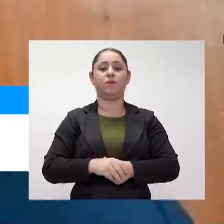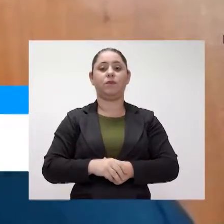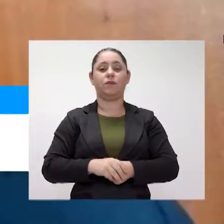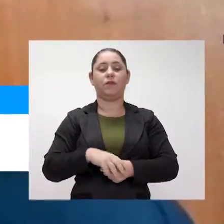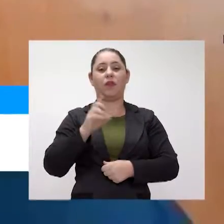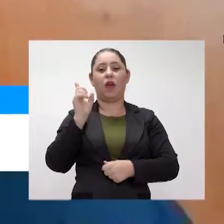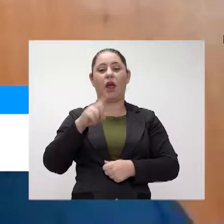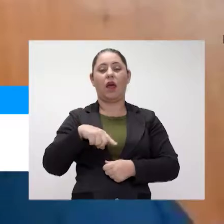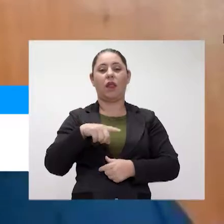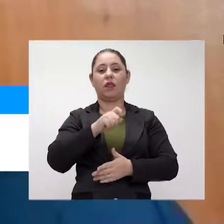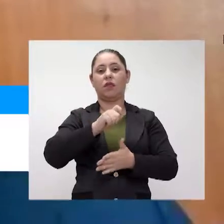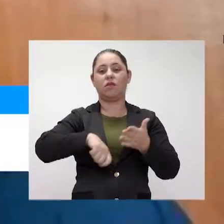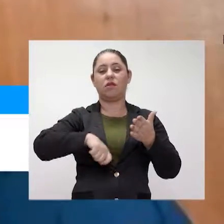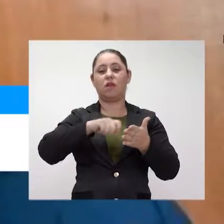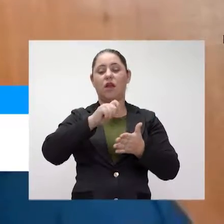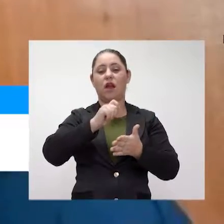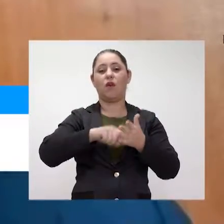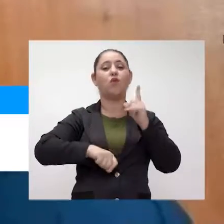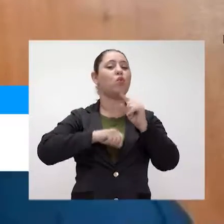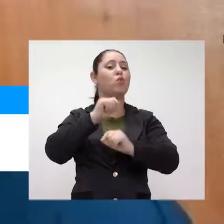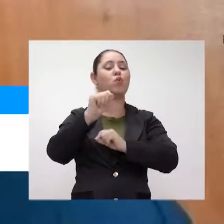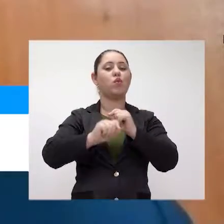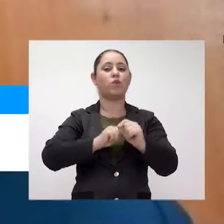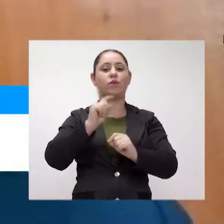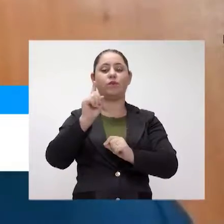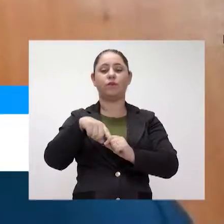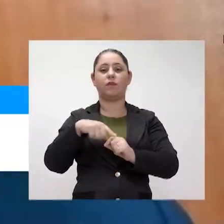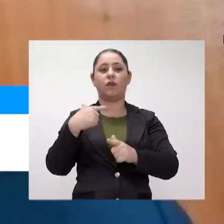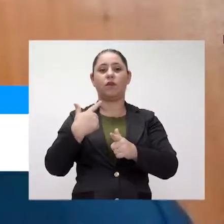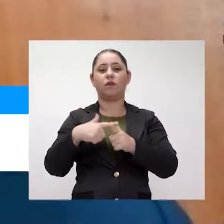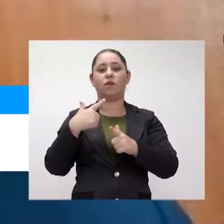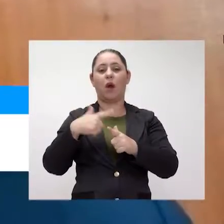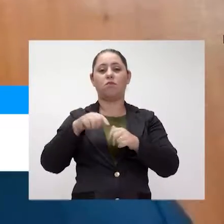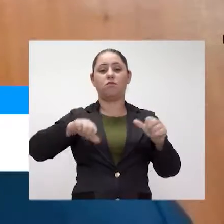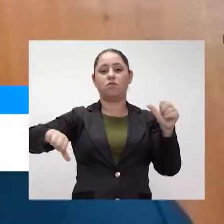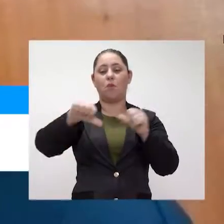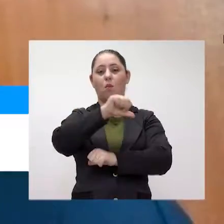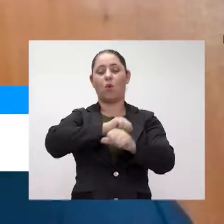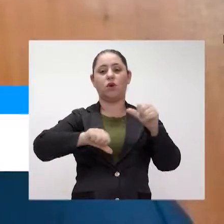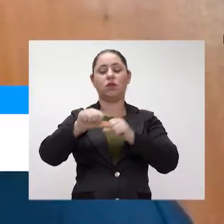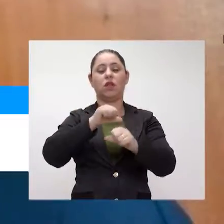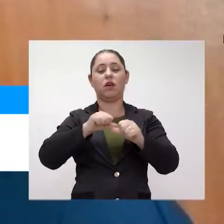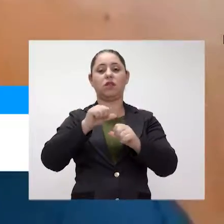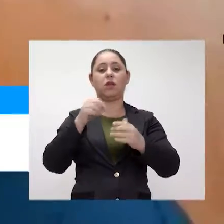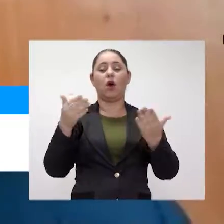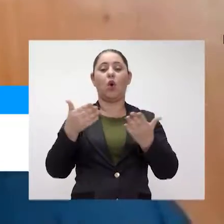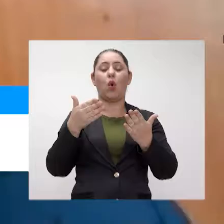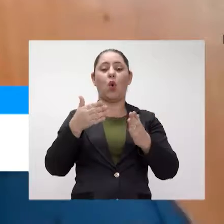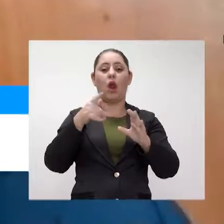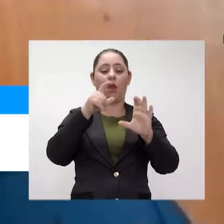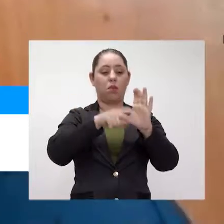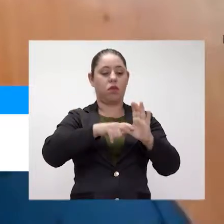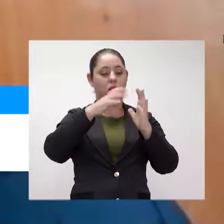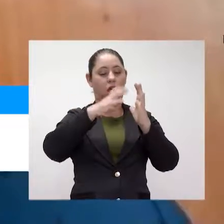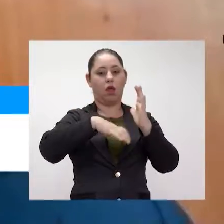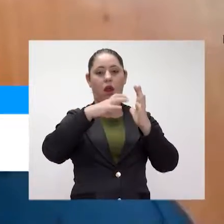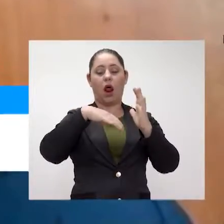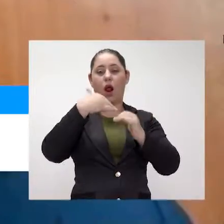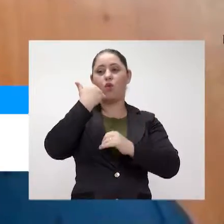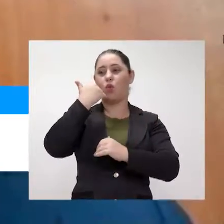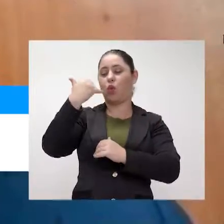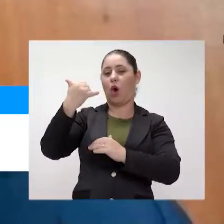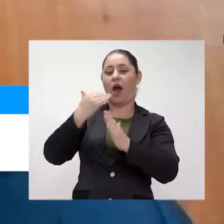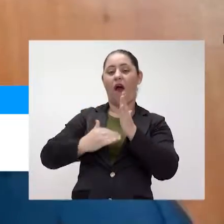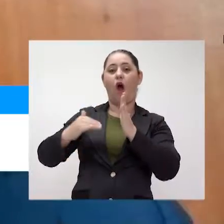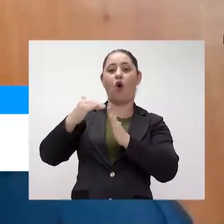elevou a tarifa em função da mudança para a bandeira vermelha, não seja cobrada